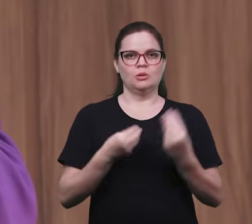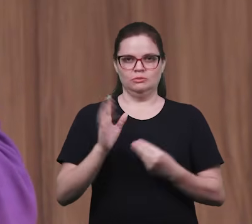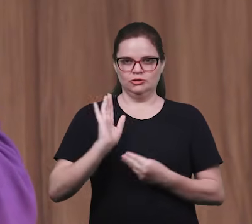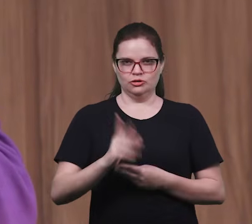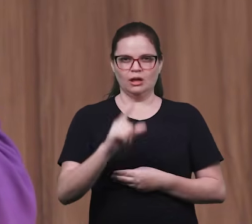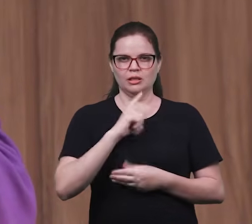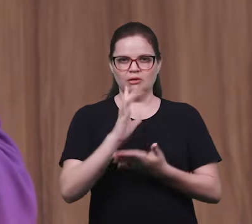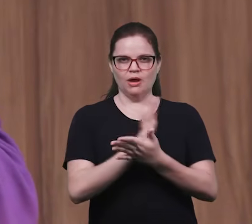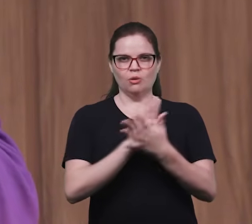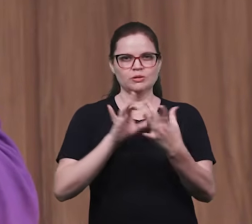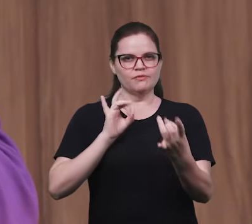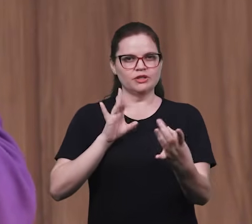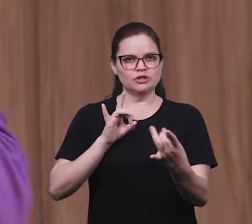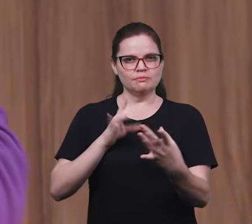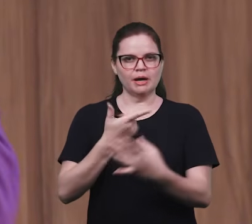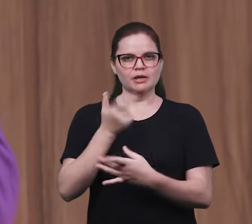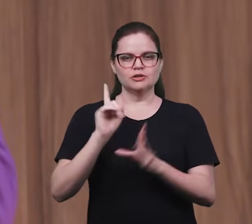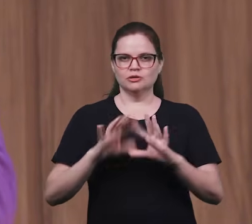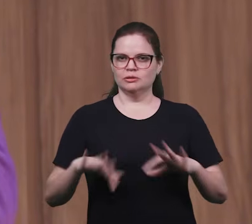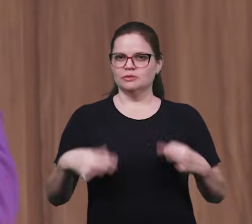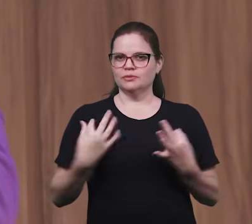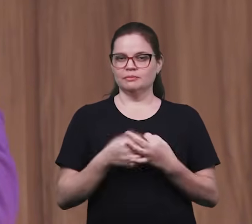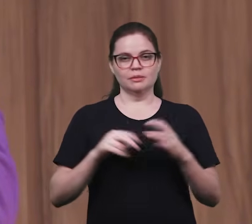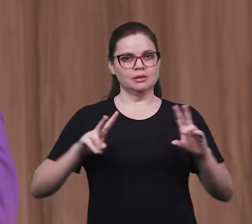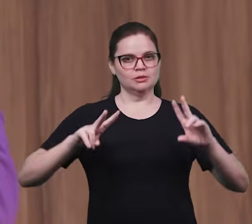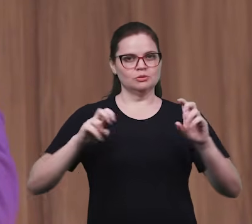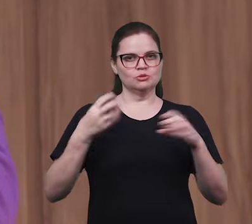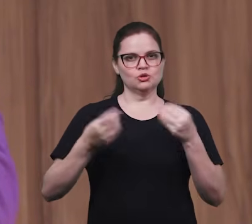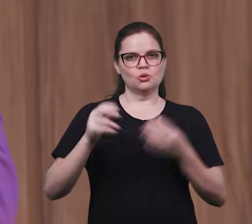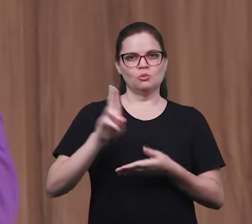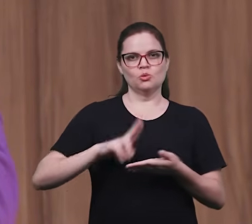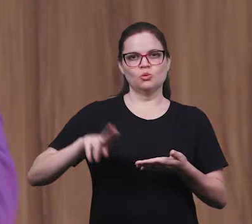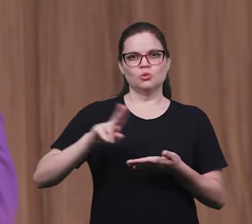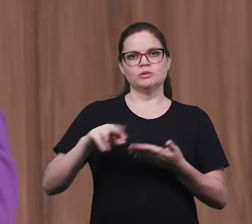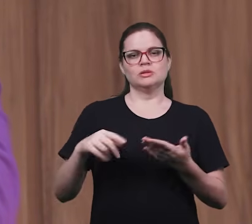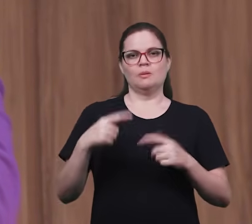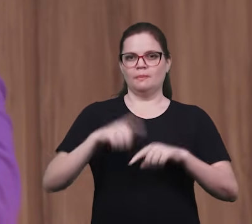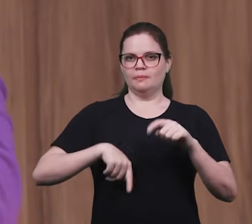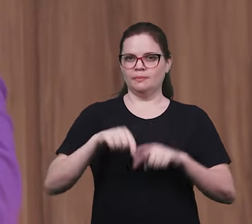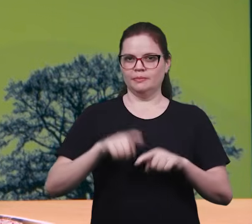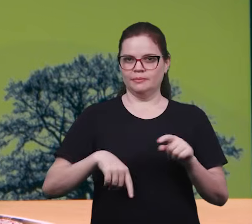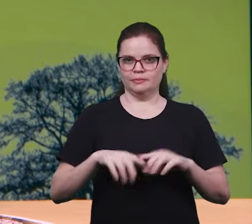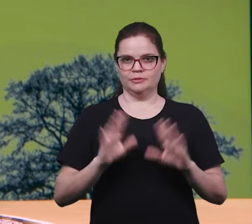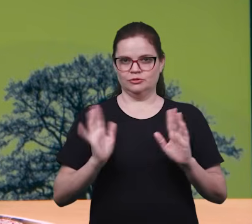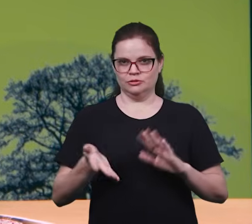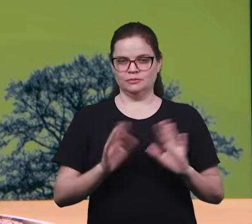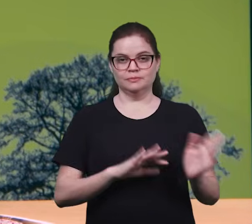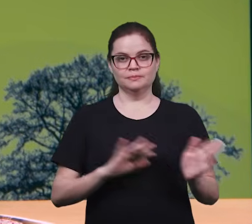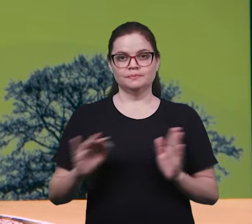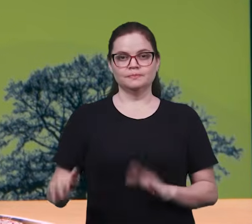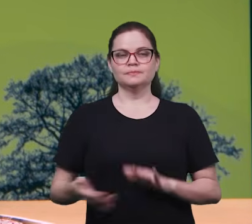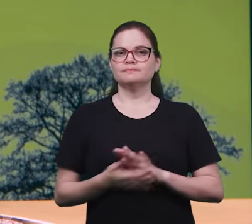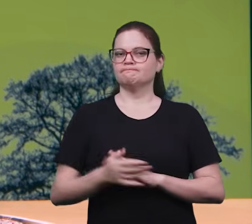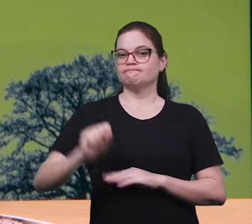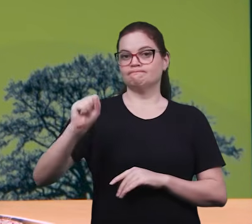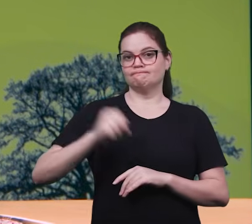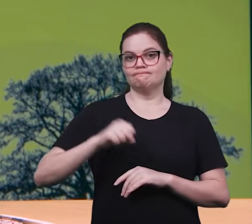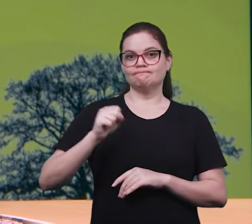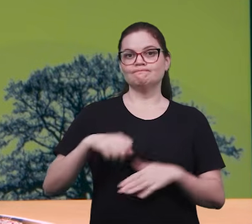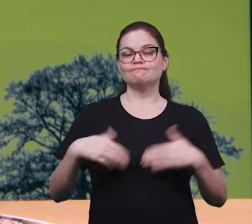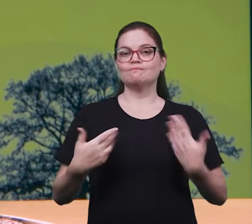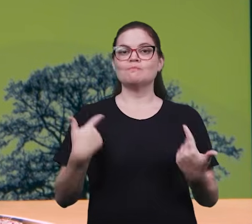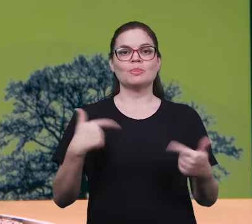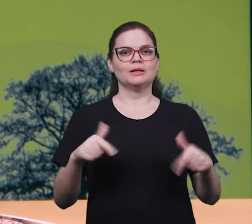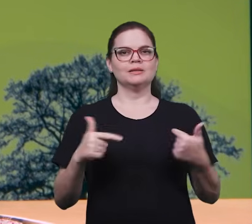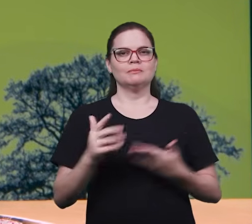teve retorno de outras famílias a respeito do uso desse material? Fala para nós um pouquinho. Sim, esse trabalho ele existe